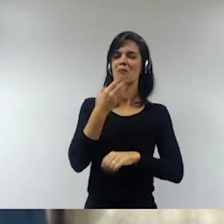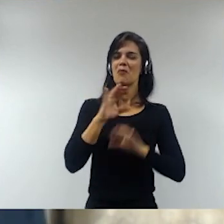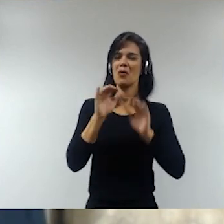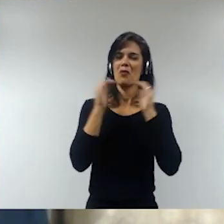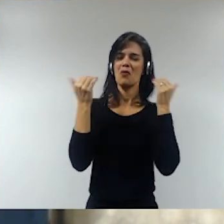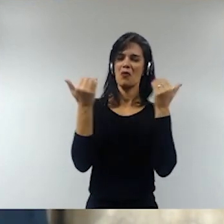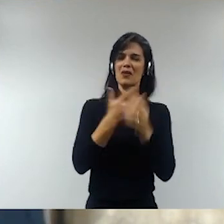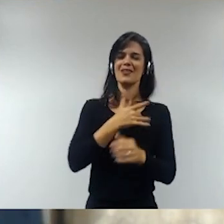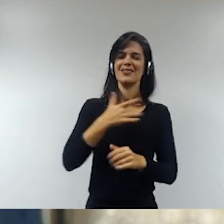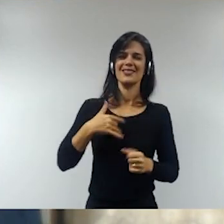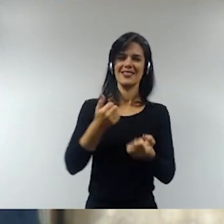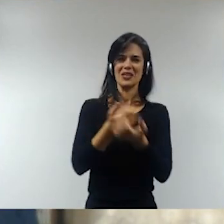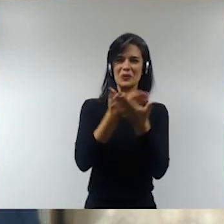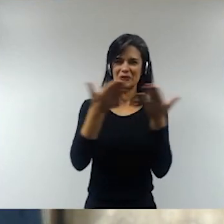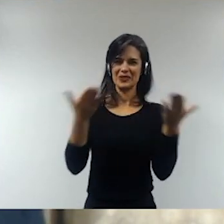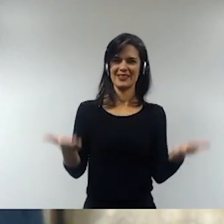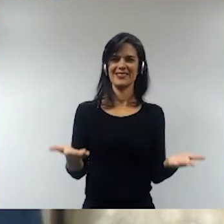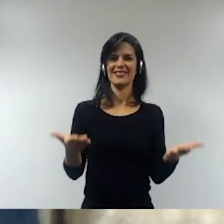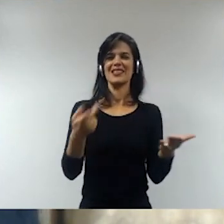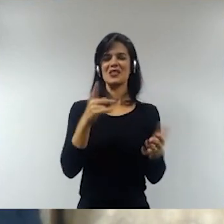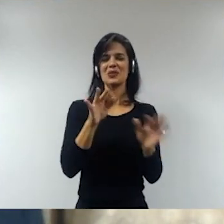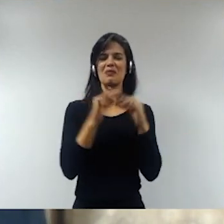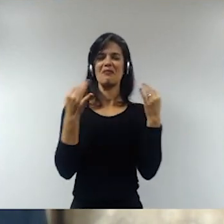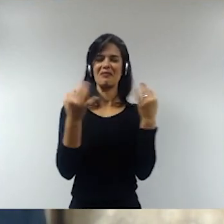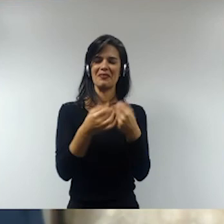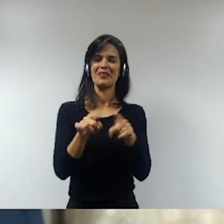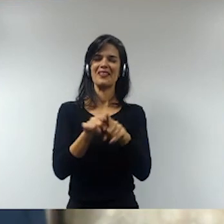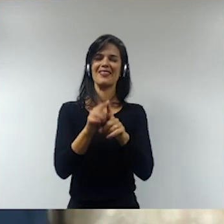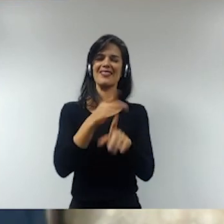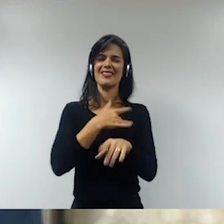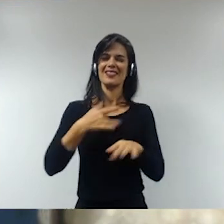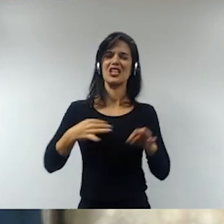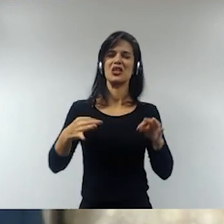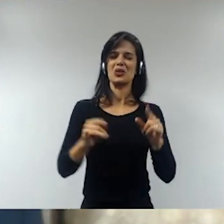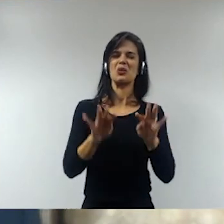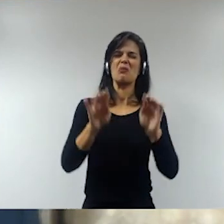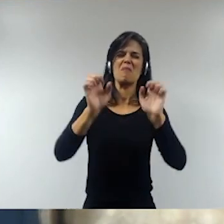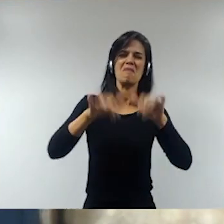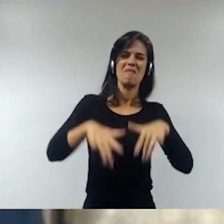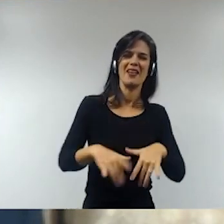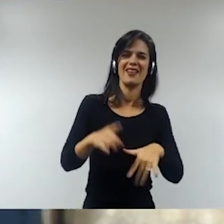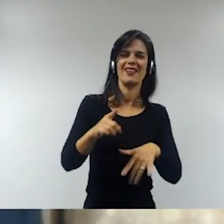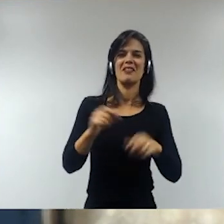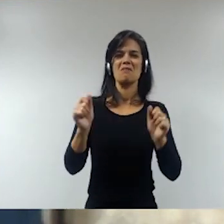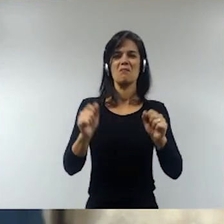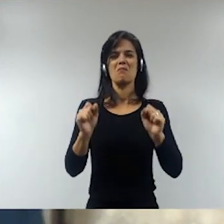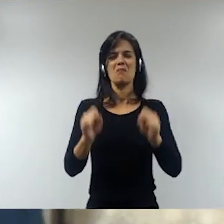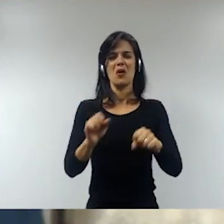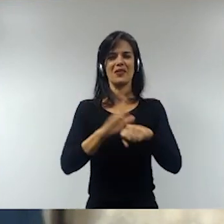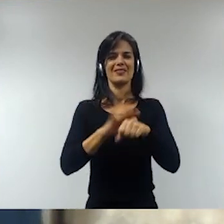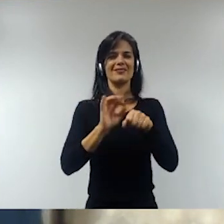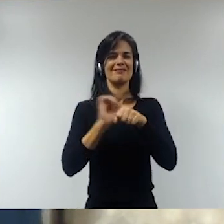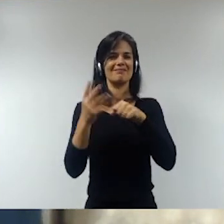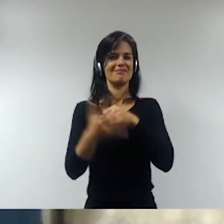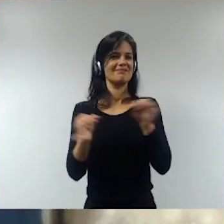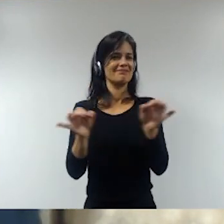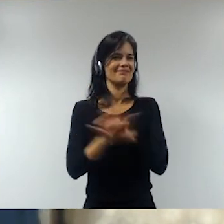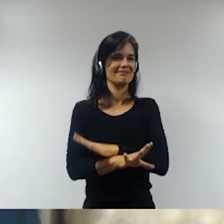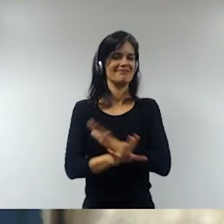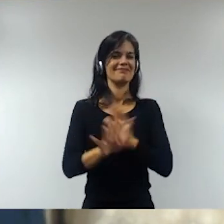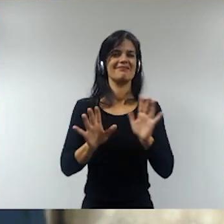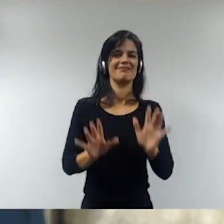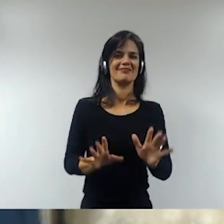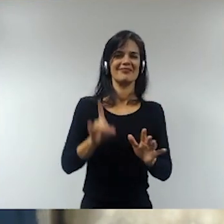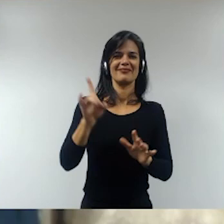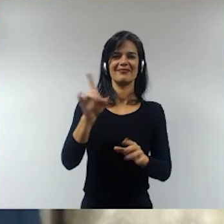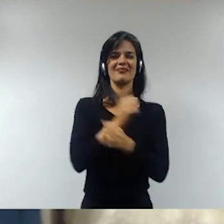congresso e saúde para vocês todos, seus familiares, que todos fiquem bem, que possamos passar esse período de pandemia tão difícil para